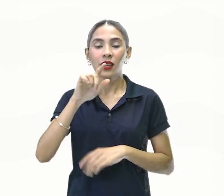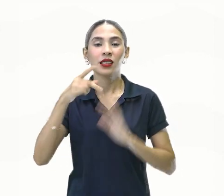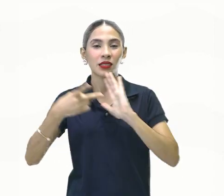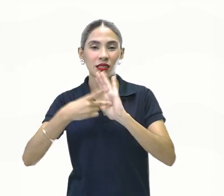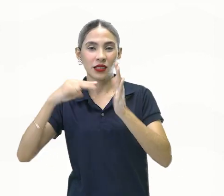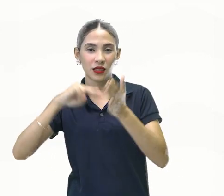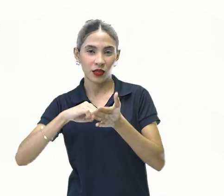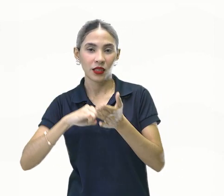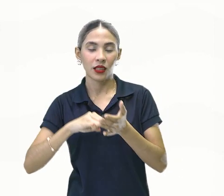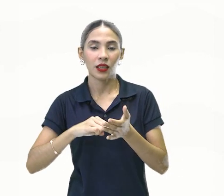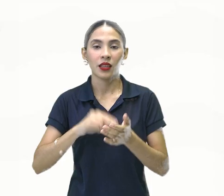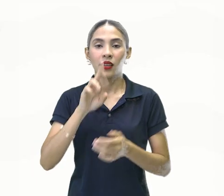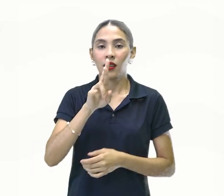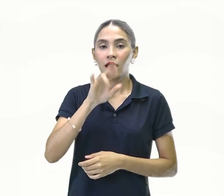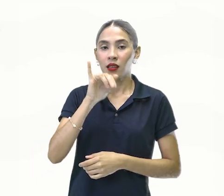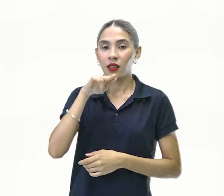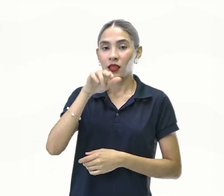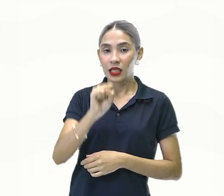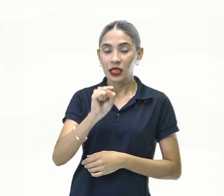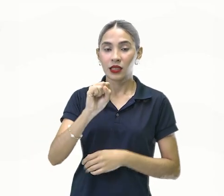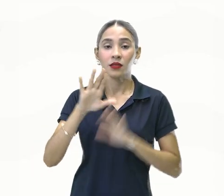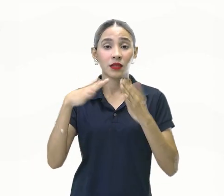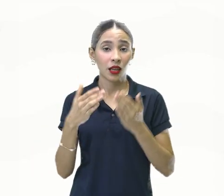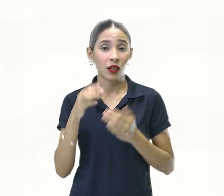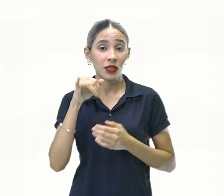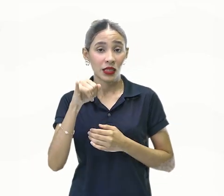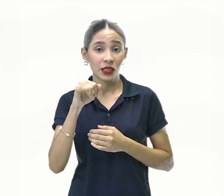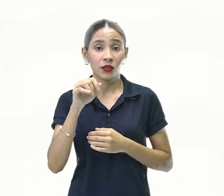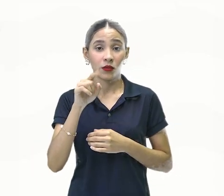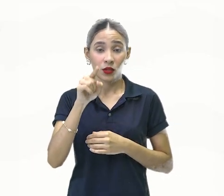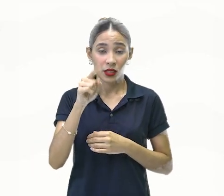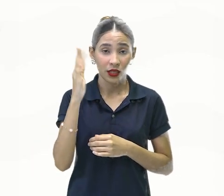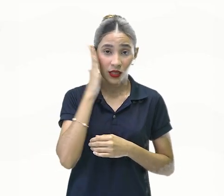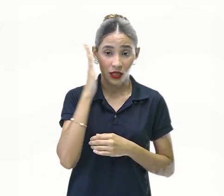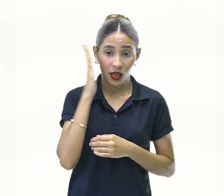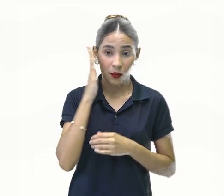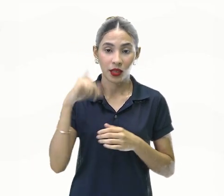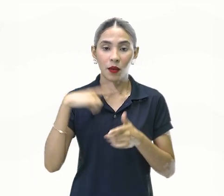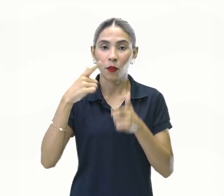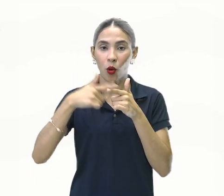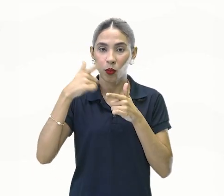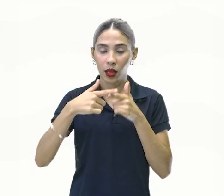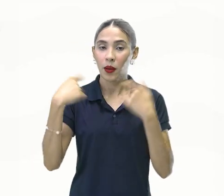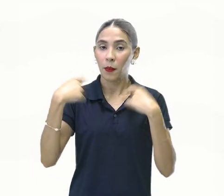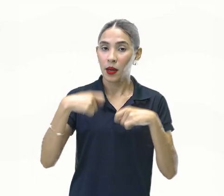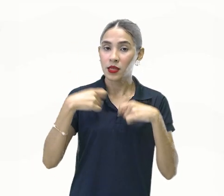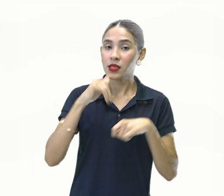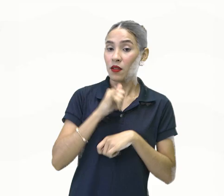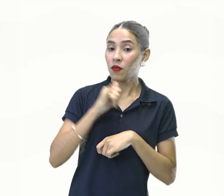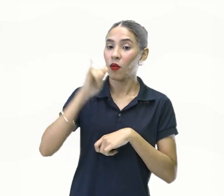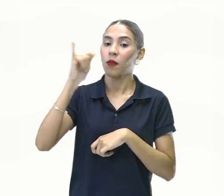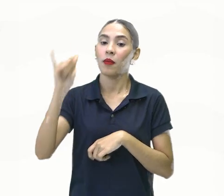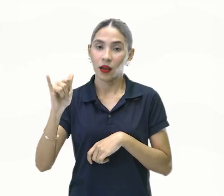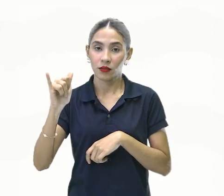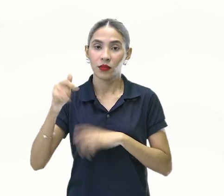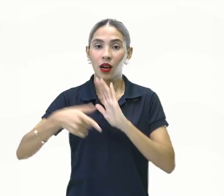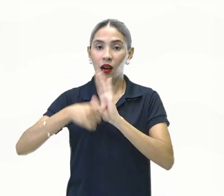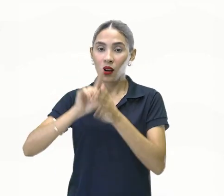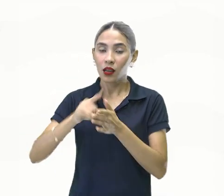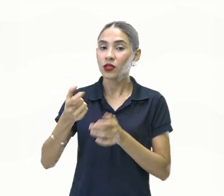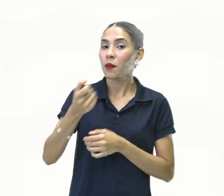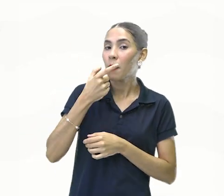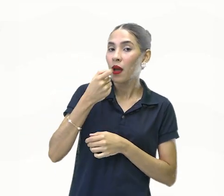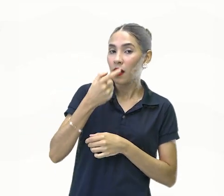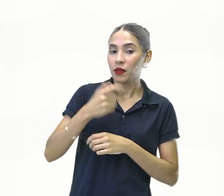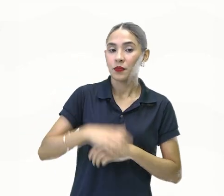se você tem um problema no fígado, um problema de rins, sabe disso já, você deve informar o seu médico antes de tomar esse remédio. Or